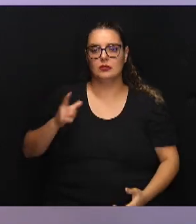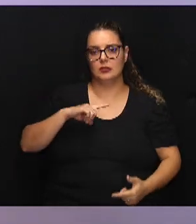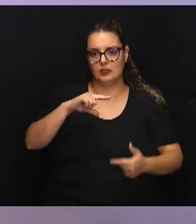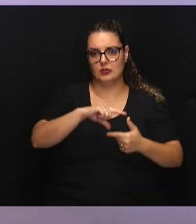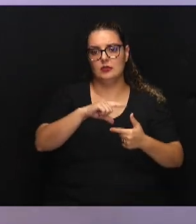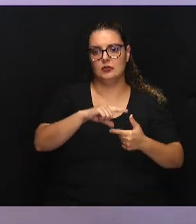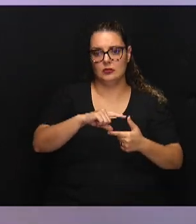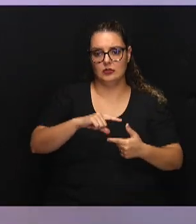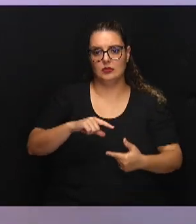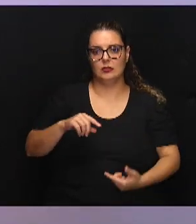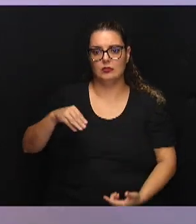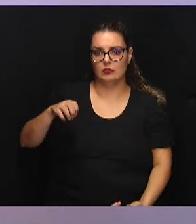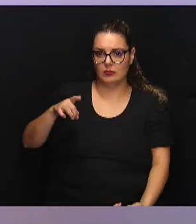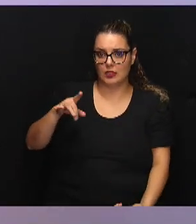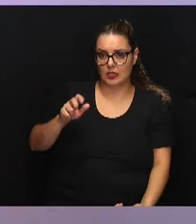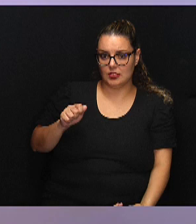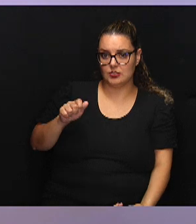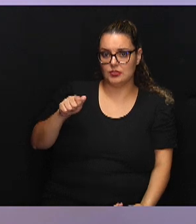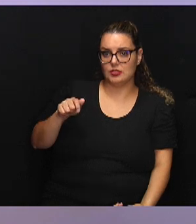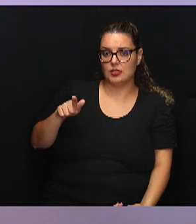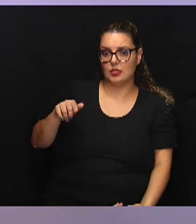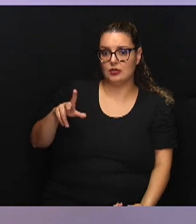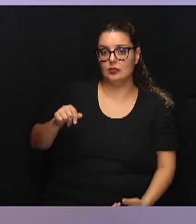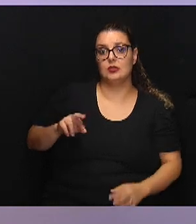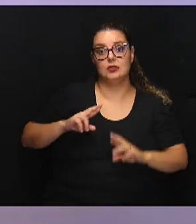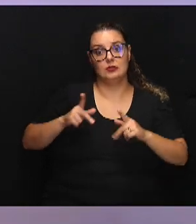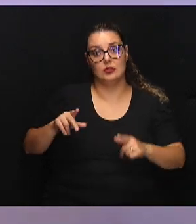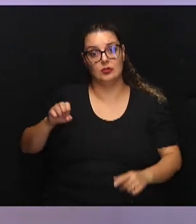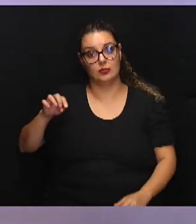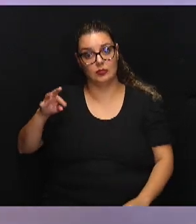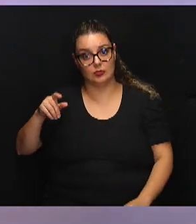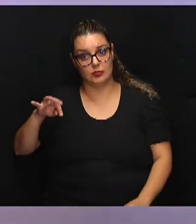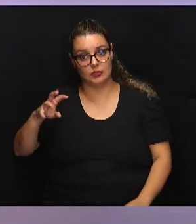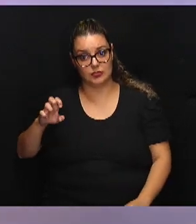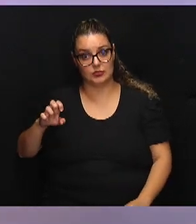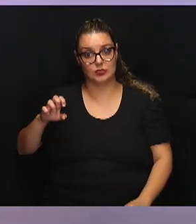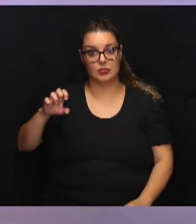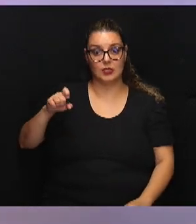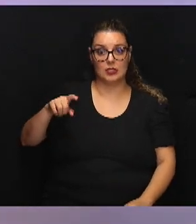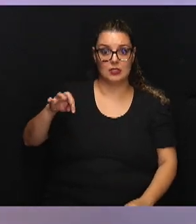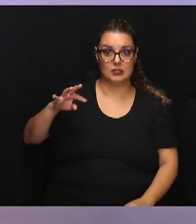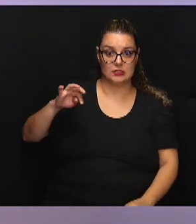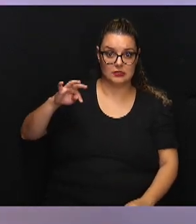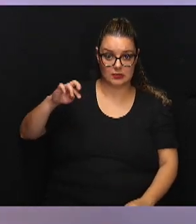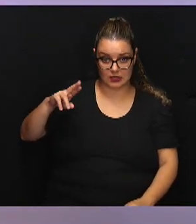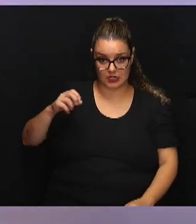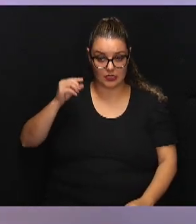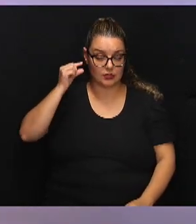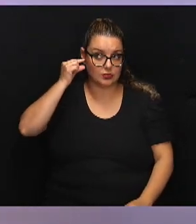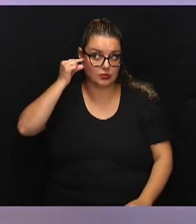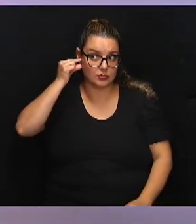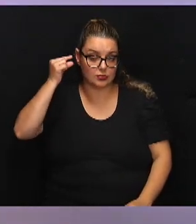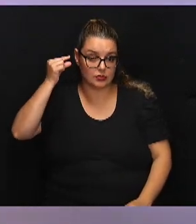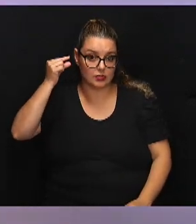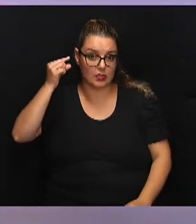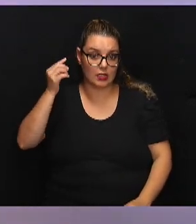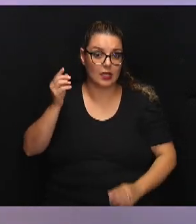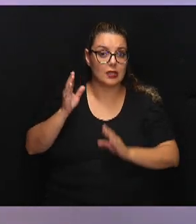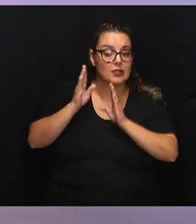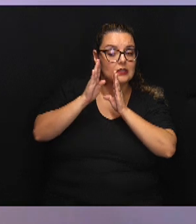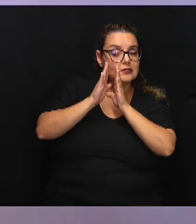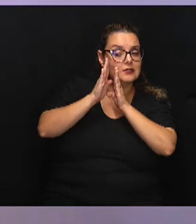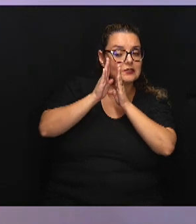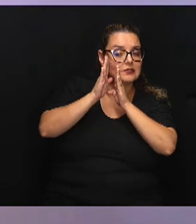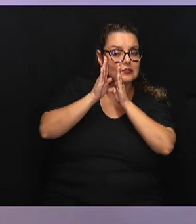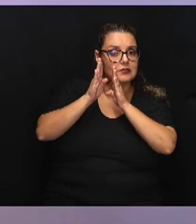de otite média aguda, que é diferente da otite externa, né? A otite externa é no canal do ouvido, e a otite média aguda é lá no que a